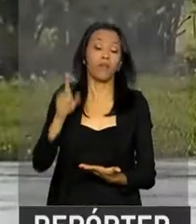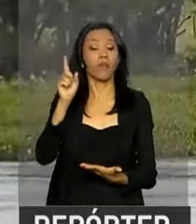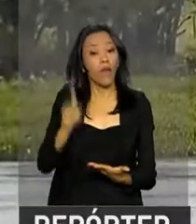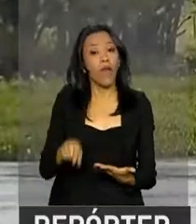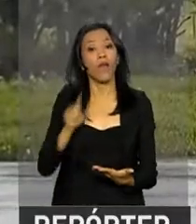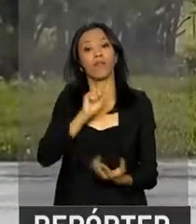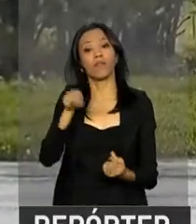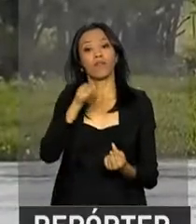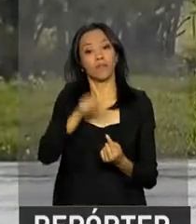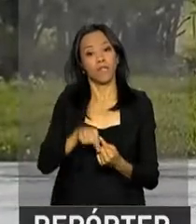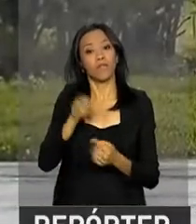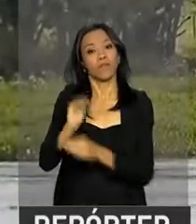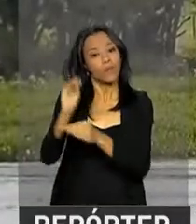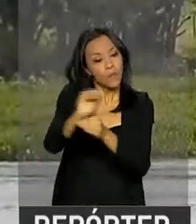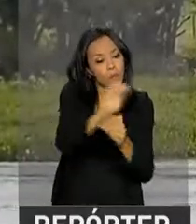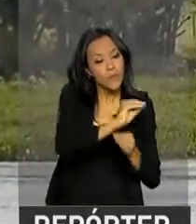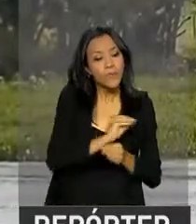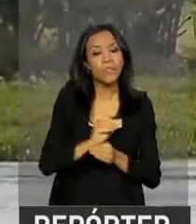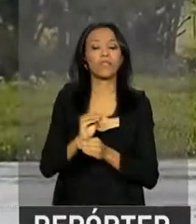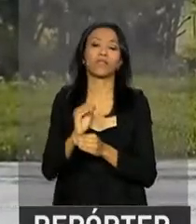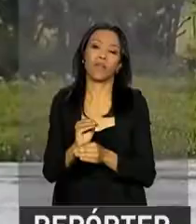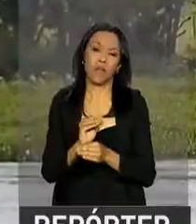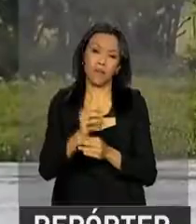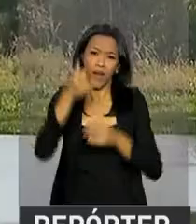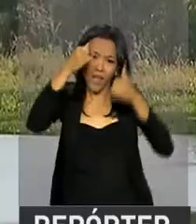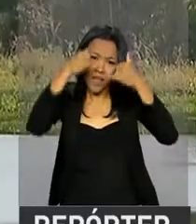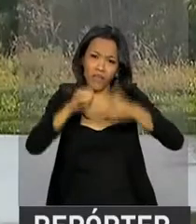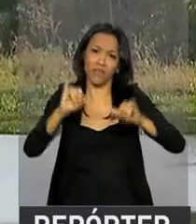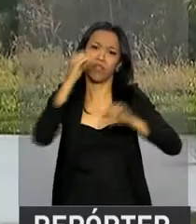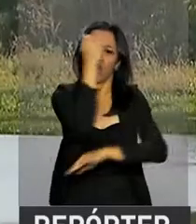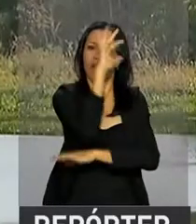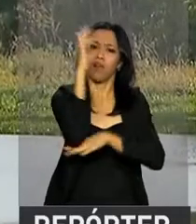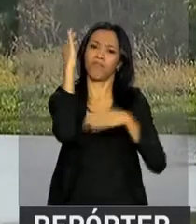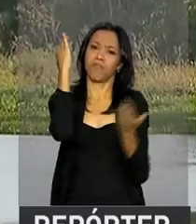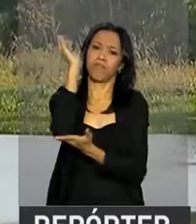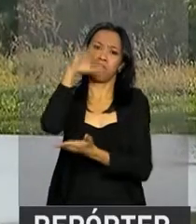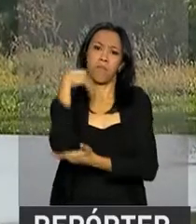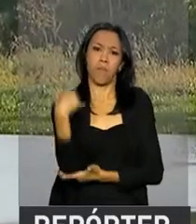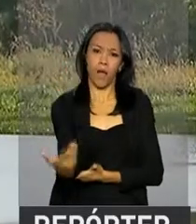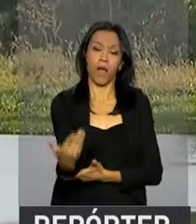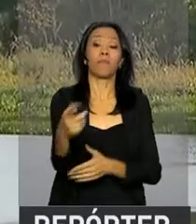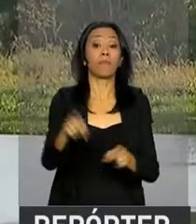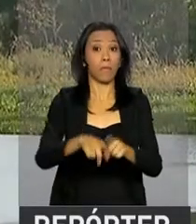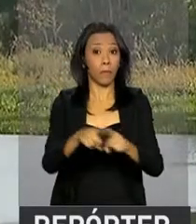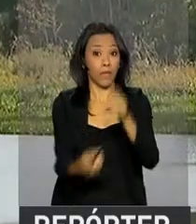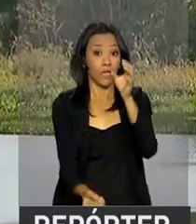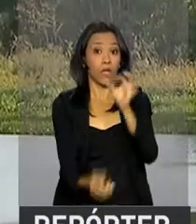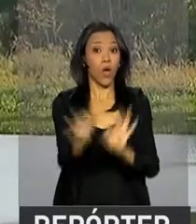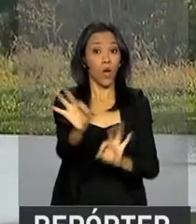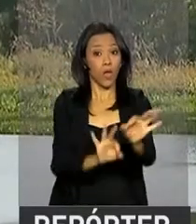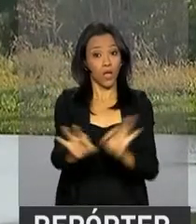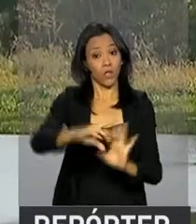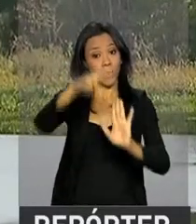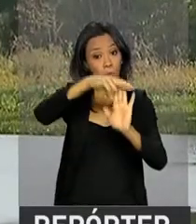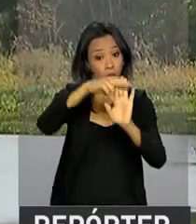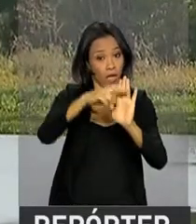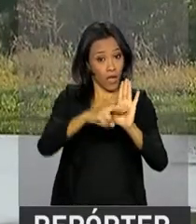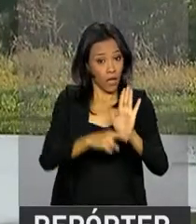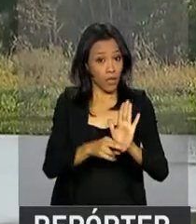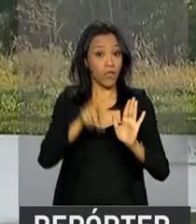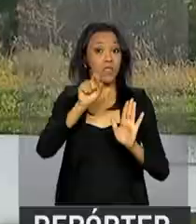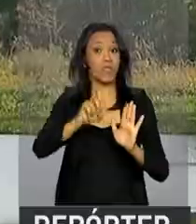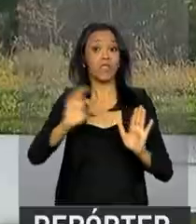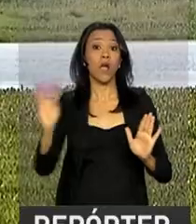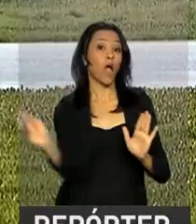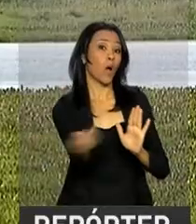sustentável para por exemplo conter o desmatamento por fim fixou regras para a compensação por impactos no meio ambiente